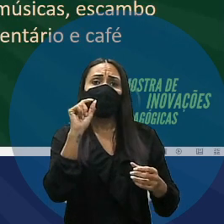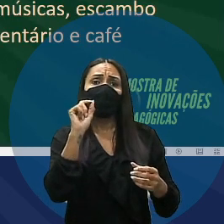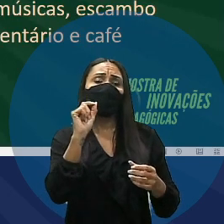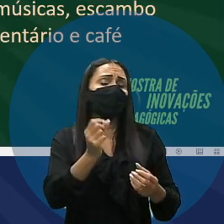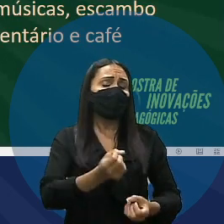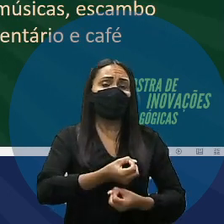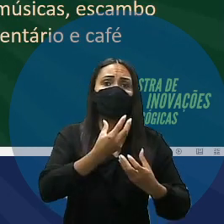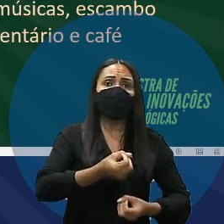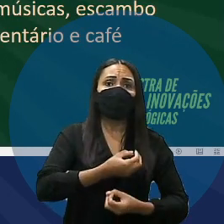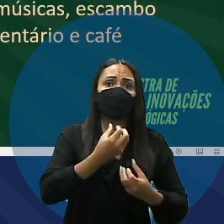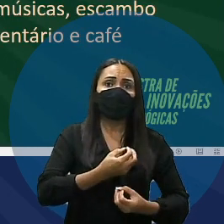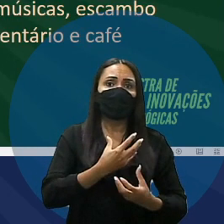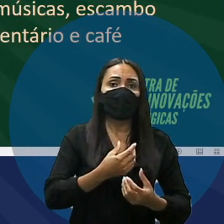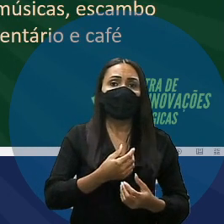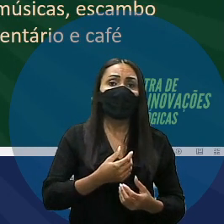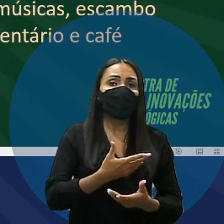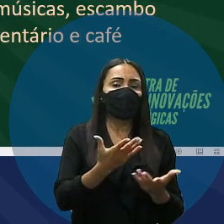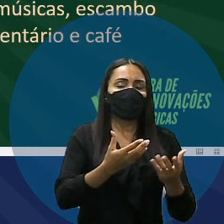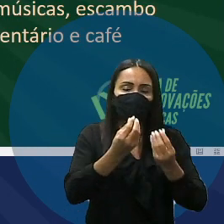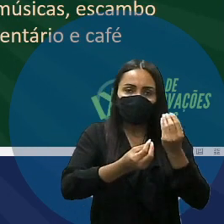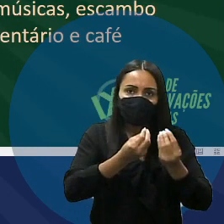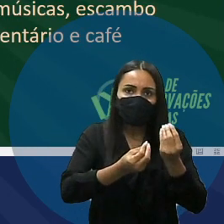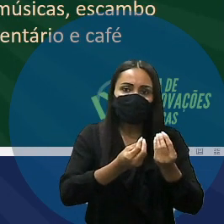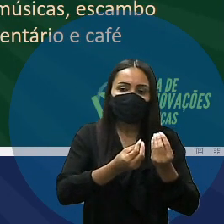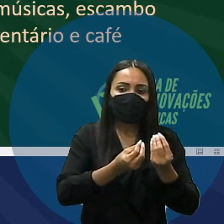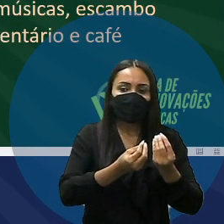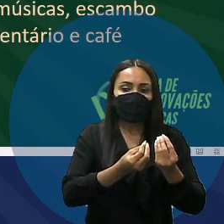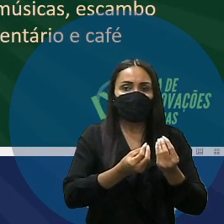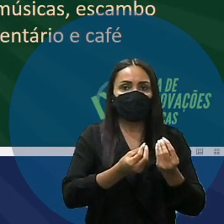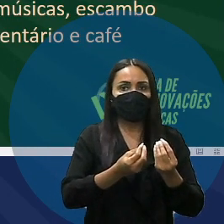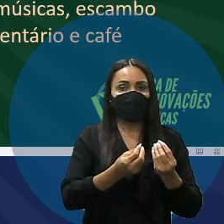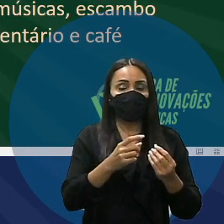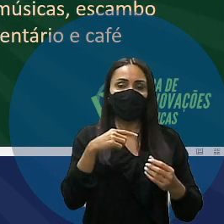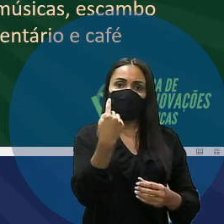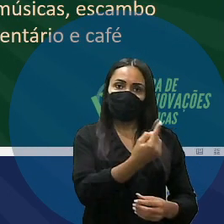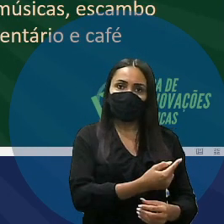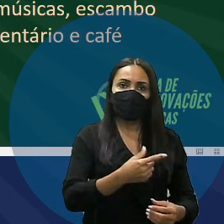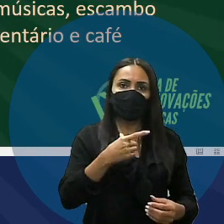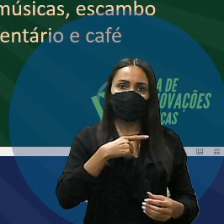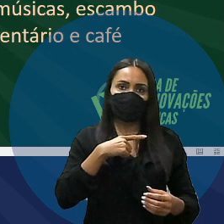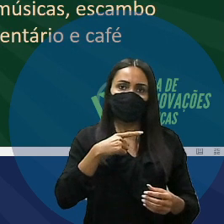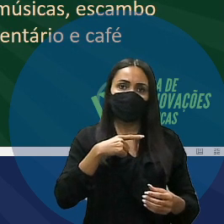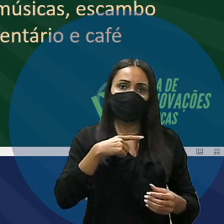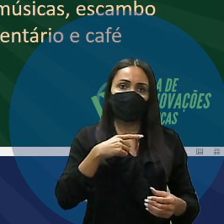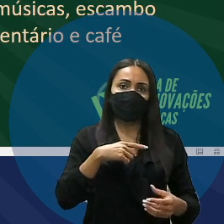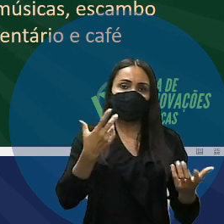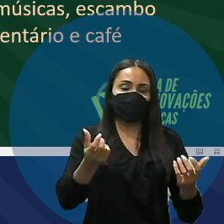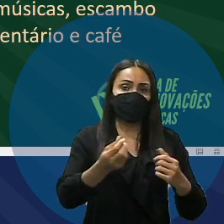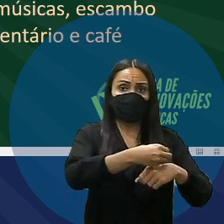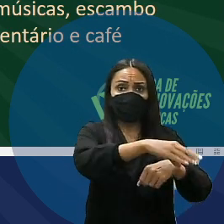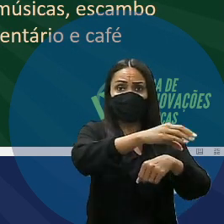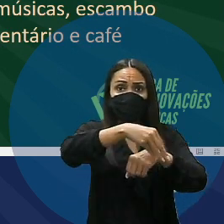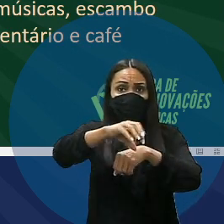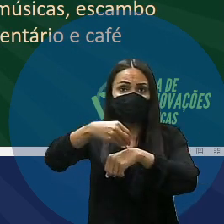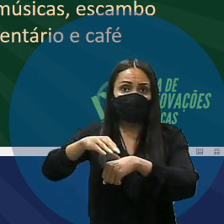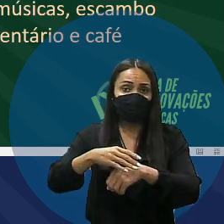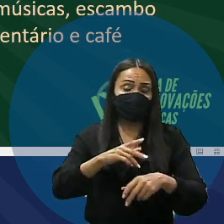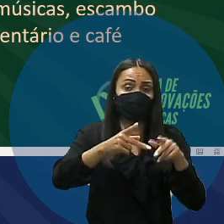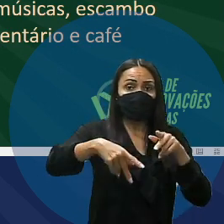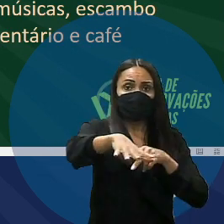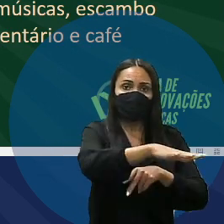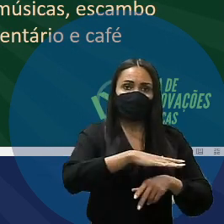onde é que ele vive, o que é que ele come. Então, a gente tinha que trazer esse público para cá.